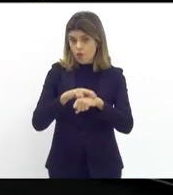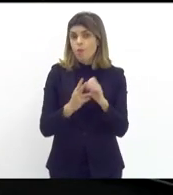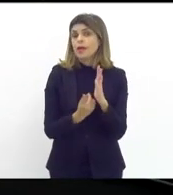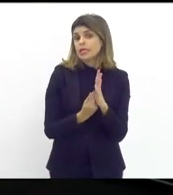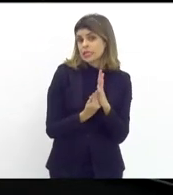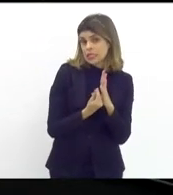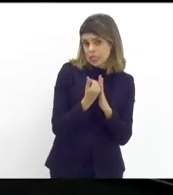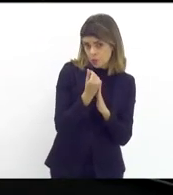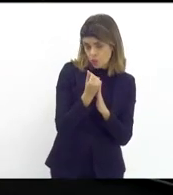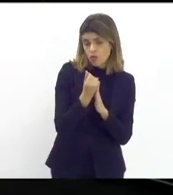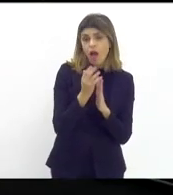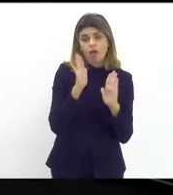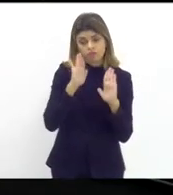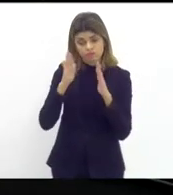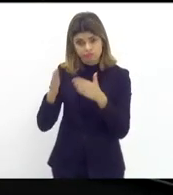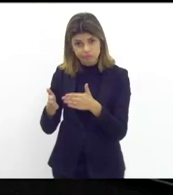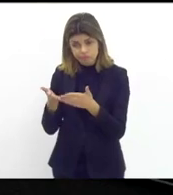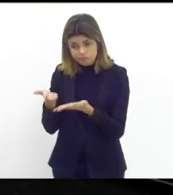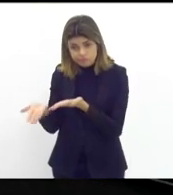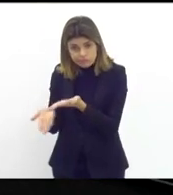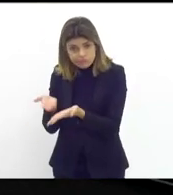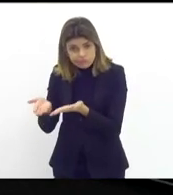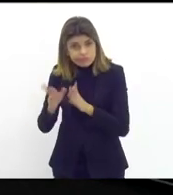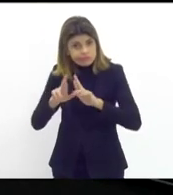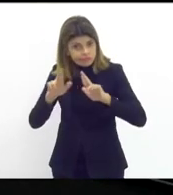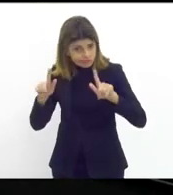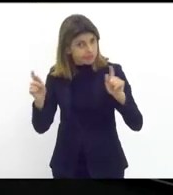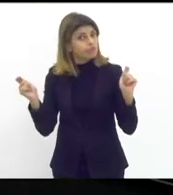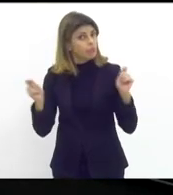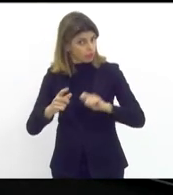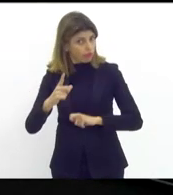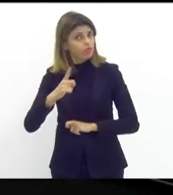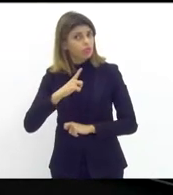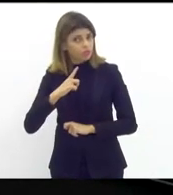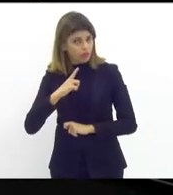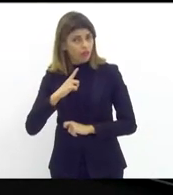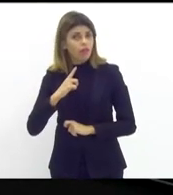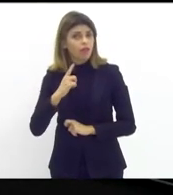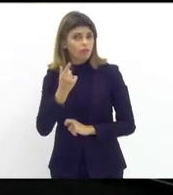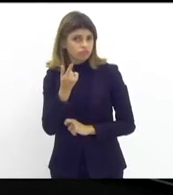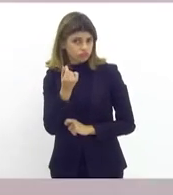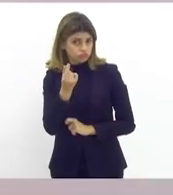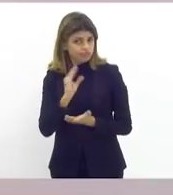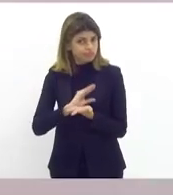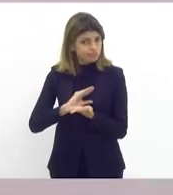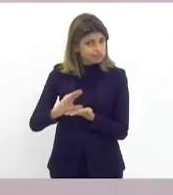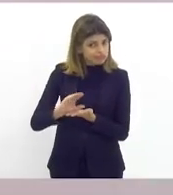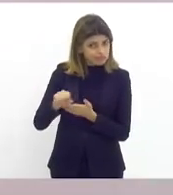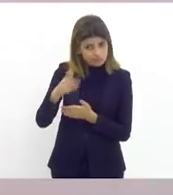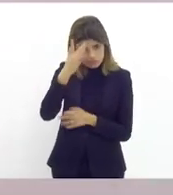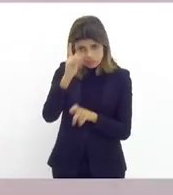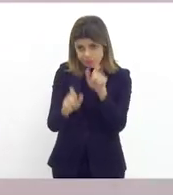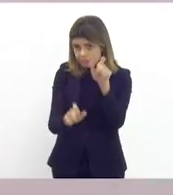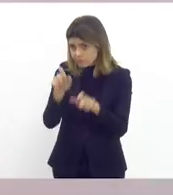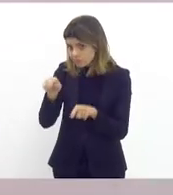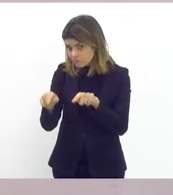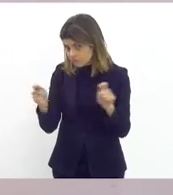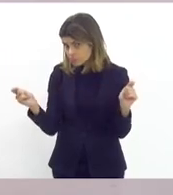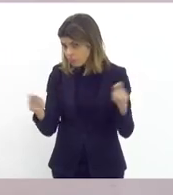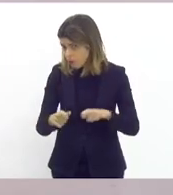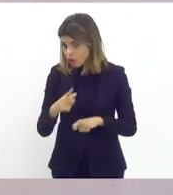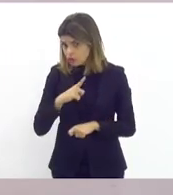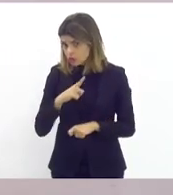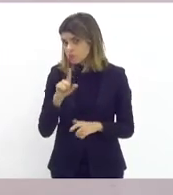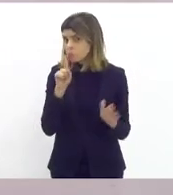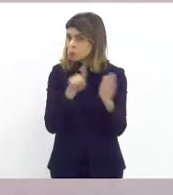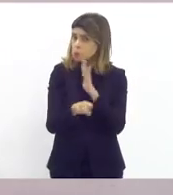com tratamento diferenciado, poderá haver crédito para esses adquirentes, para esse segmento? São